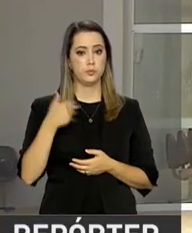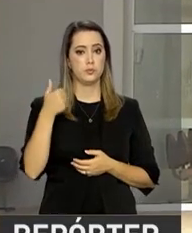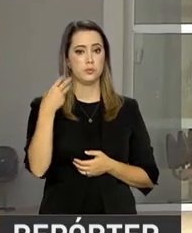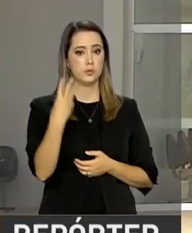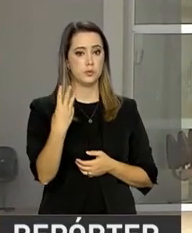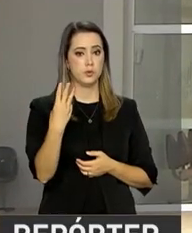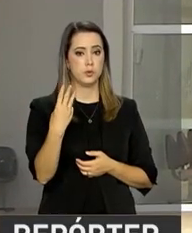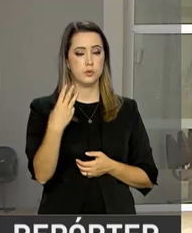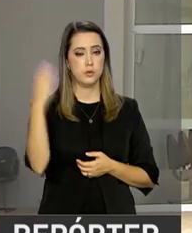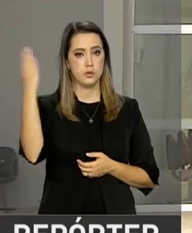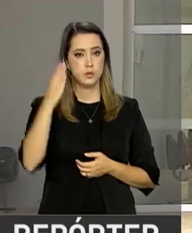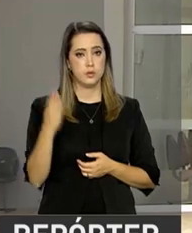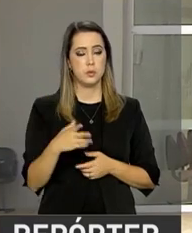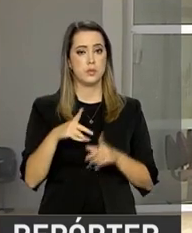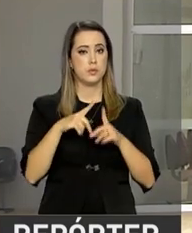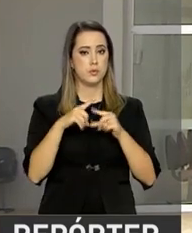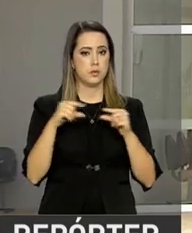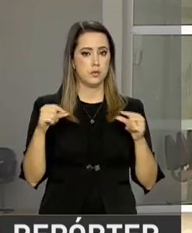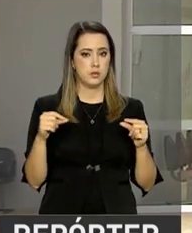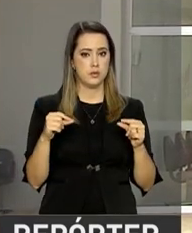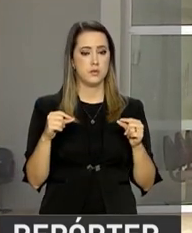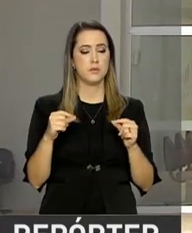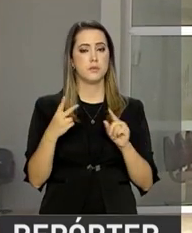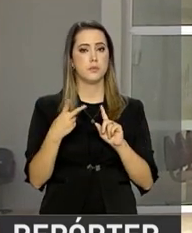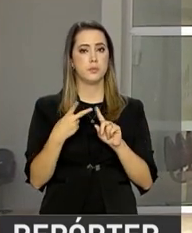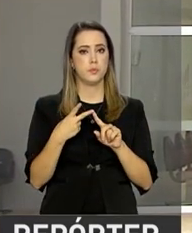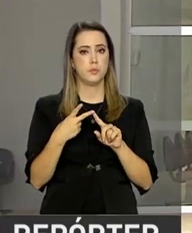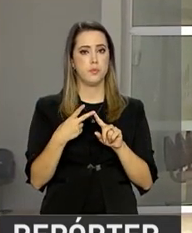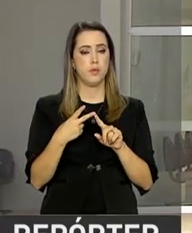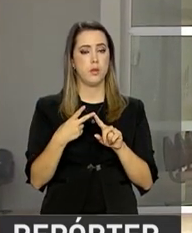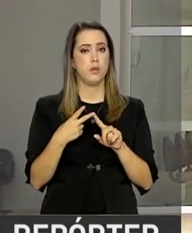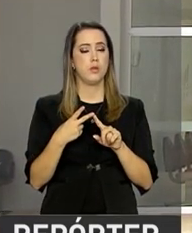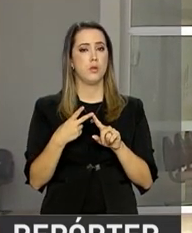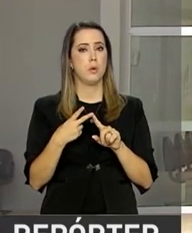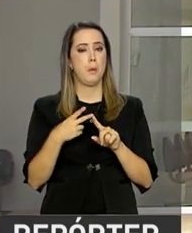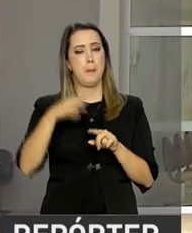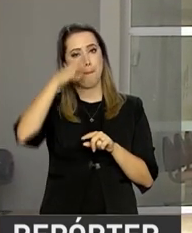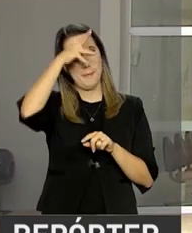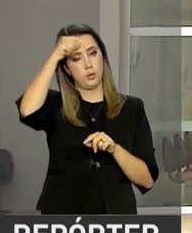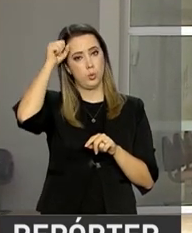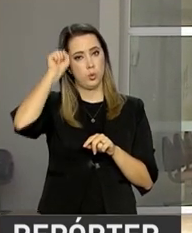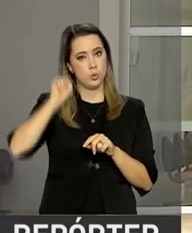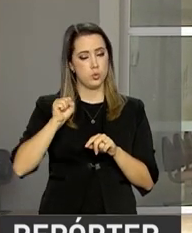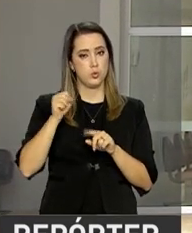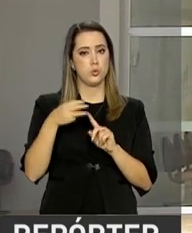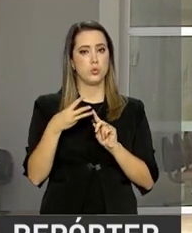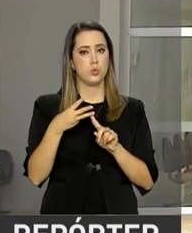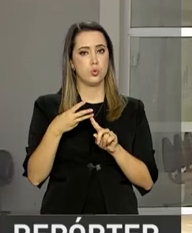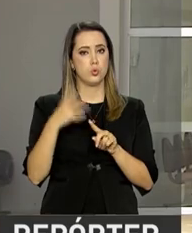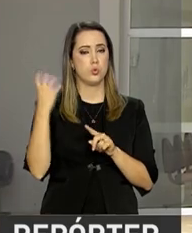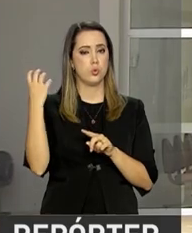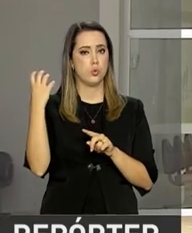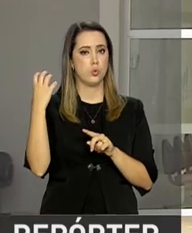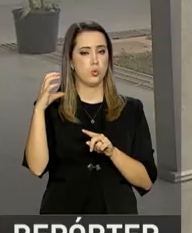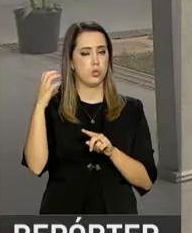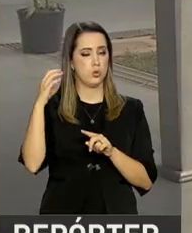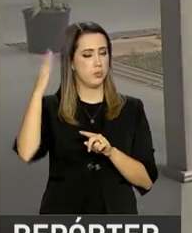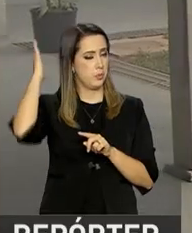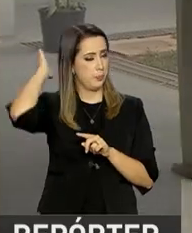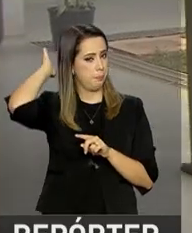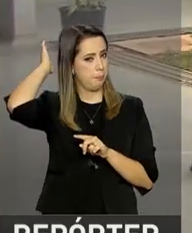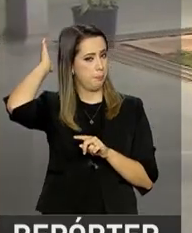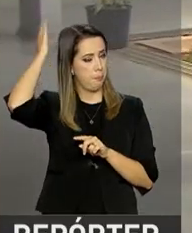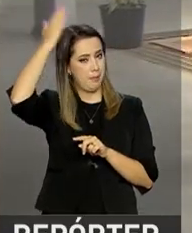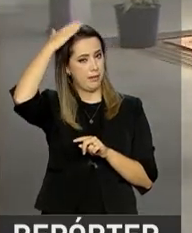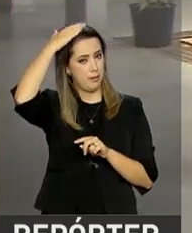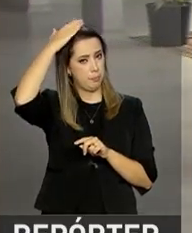no Brasil: Brasília, no Distrito Federal, Campo Grande, no Mato Grosso do Sul, e Curitiba, no Paraná.